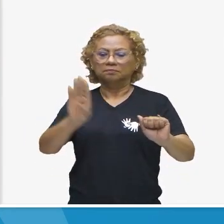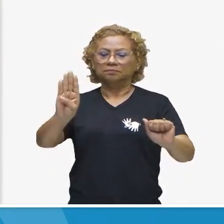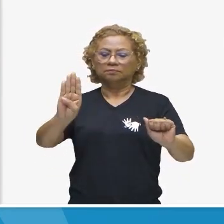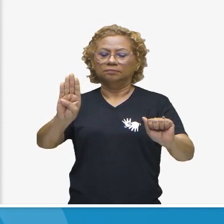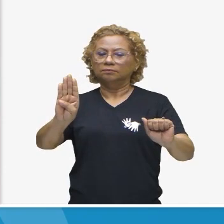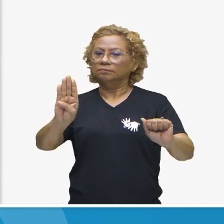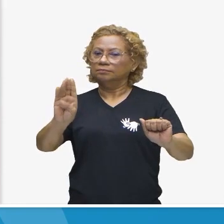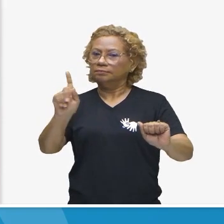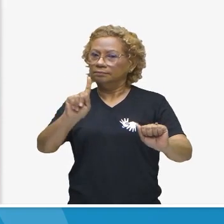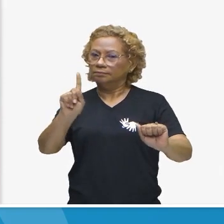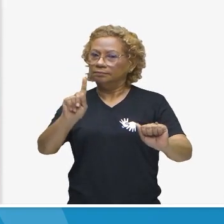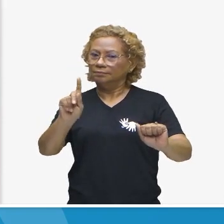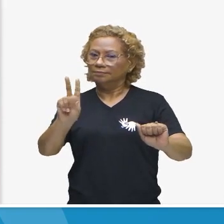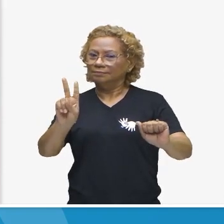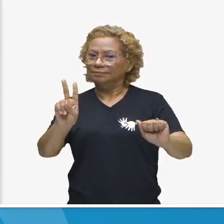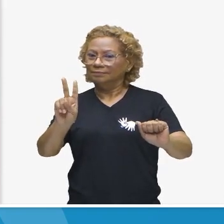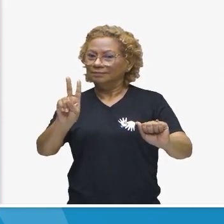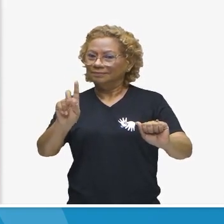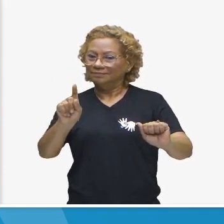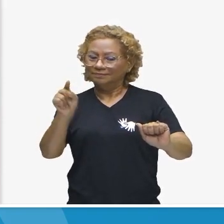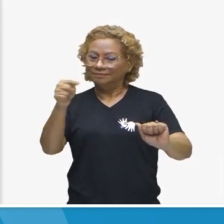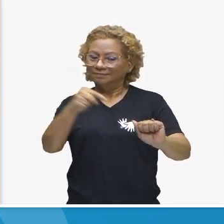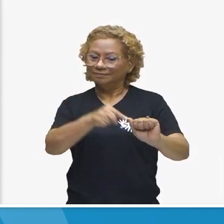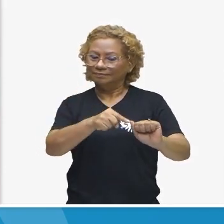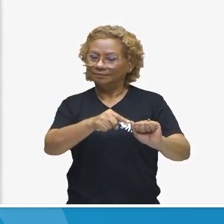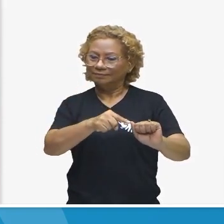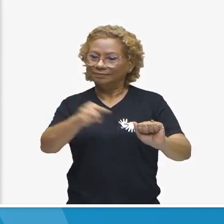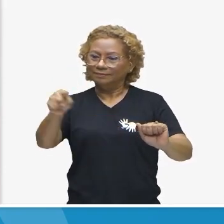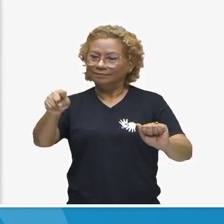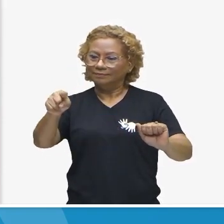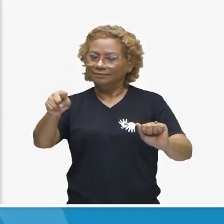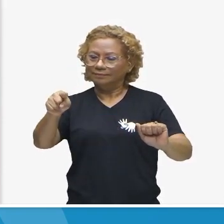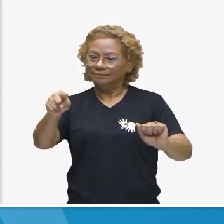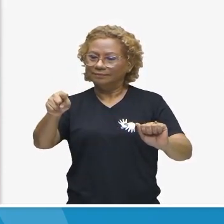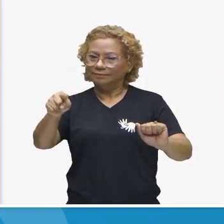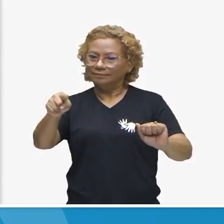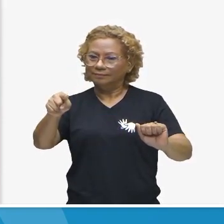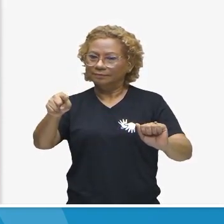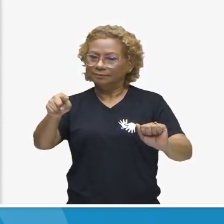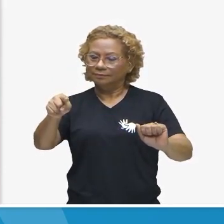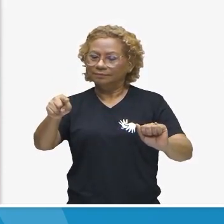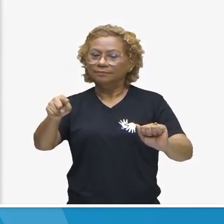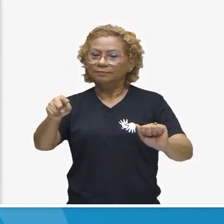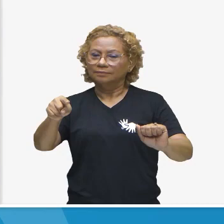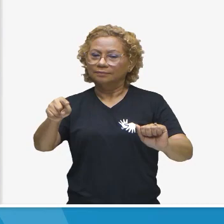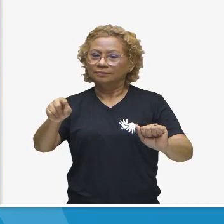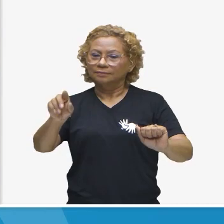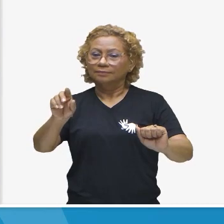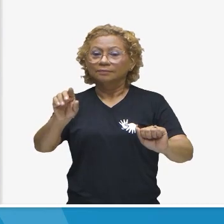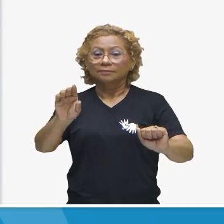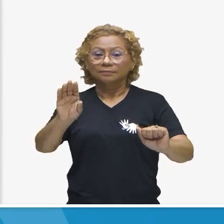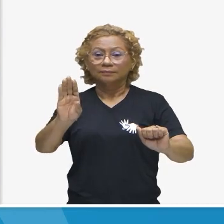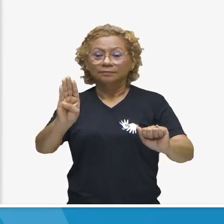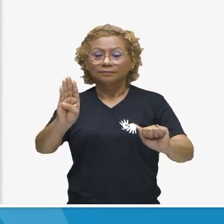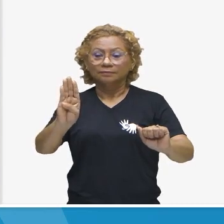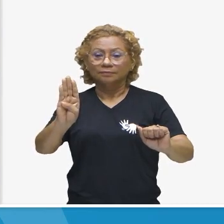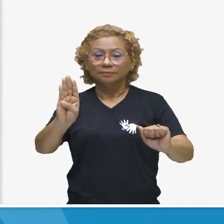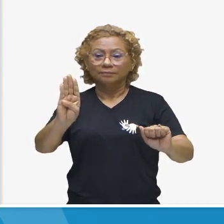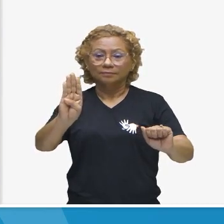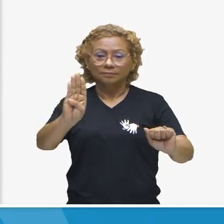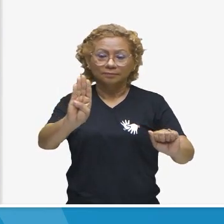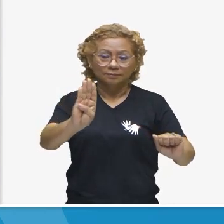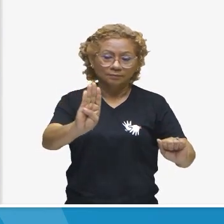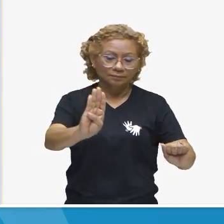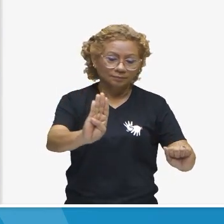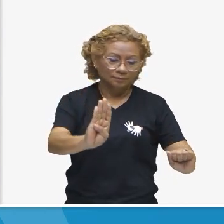Será que a letra A ela é coerente com o movimento? Será que eu olhando